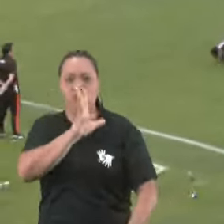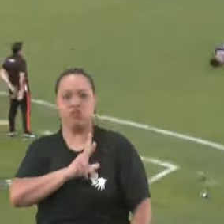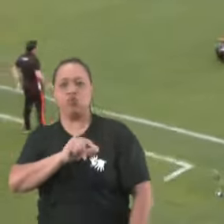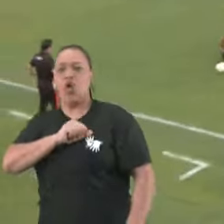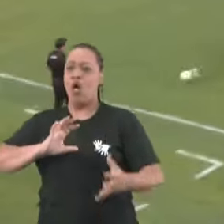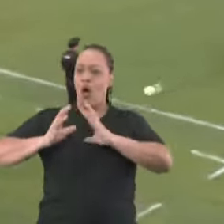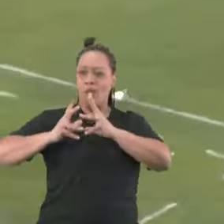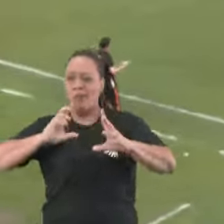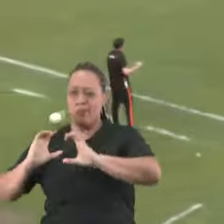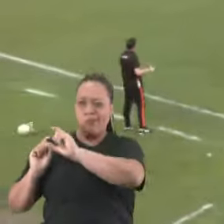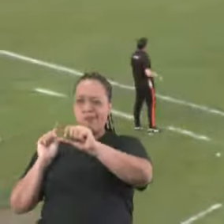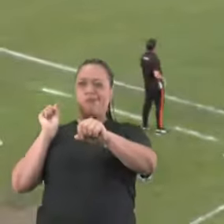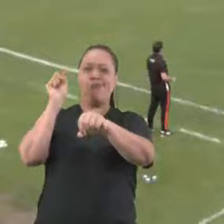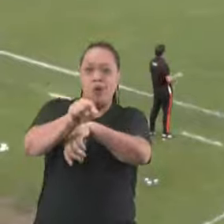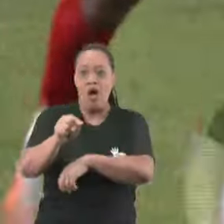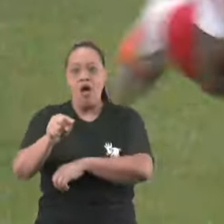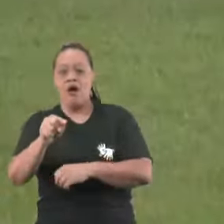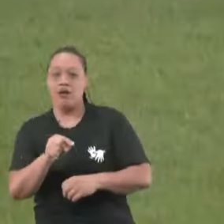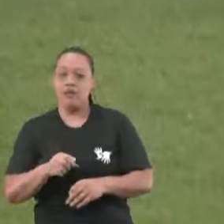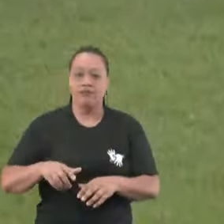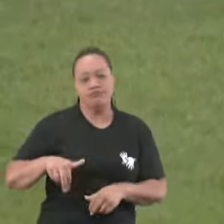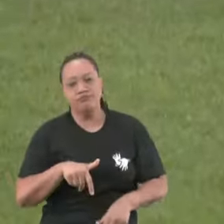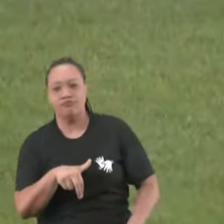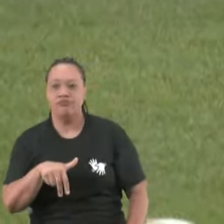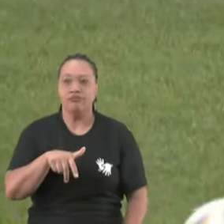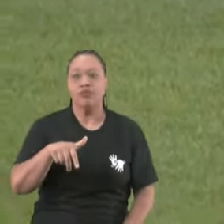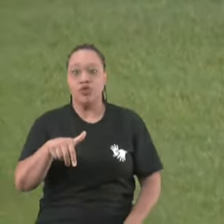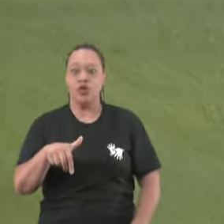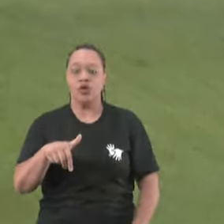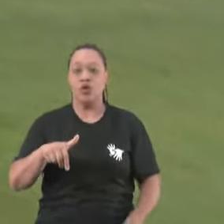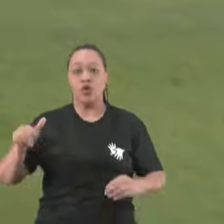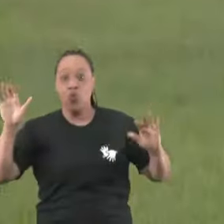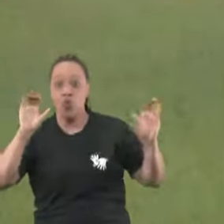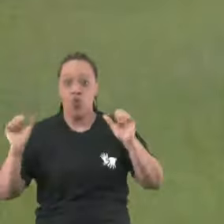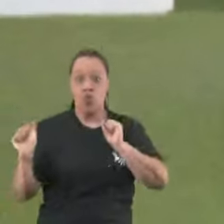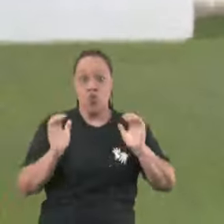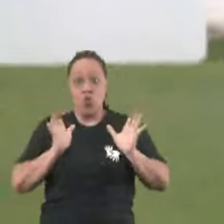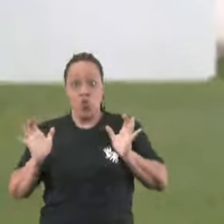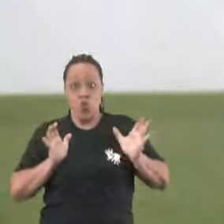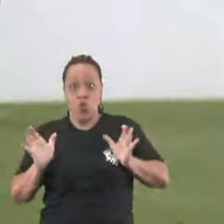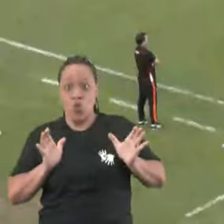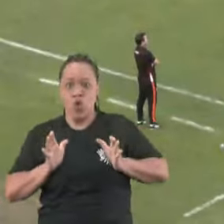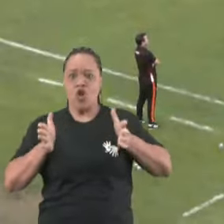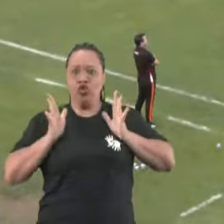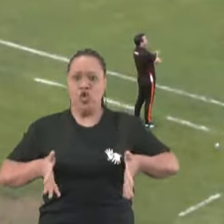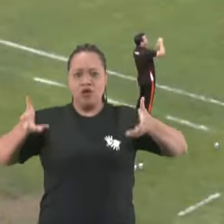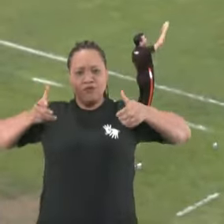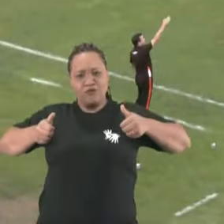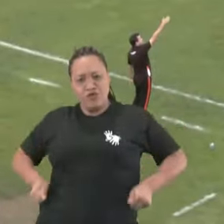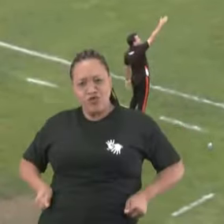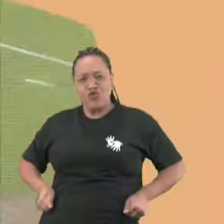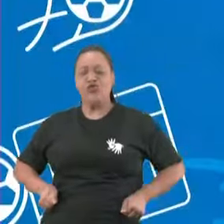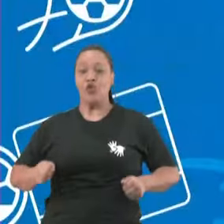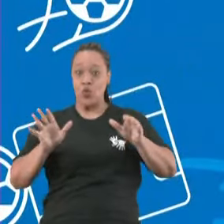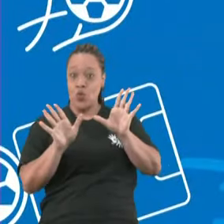no meio do pagode. Precisou o goleiro do ASA, que já vestiu a camisa do CRB no